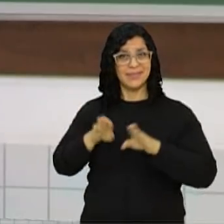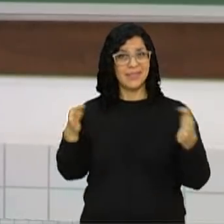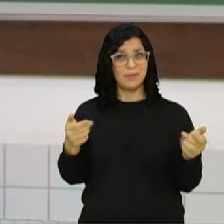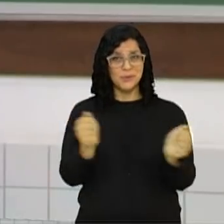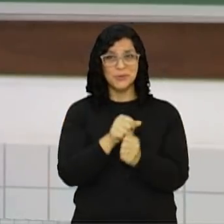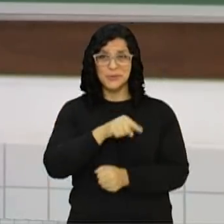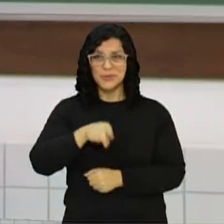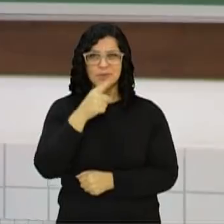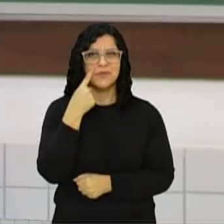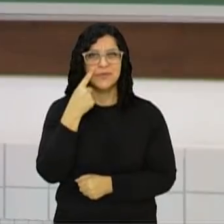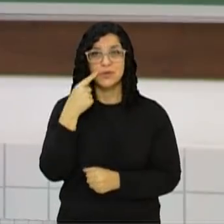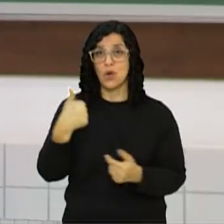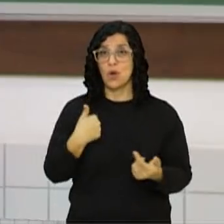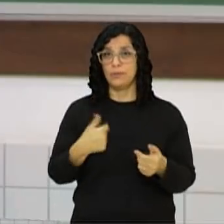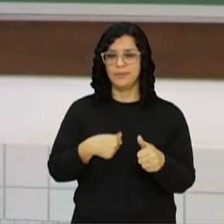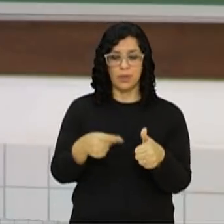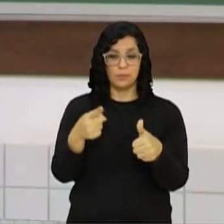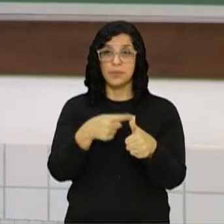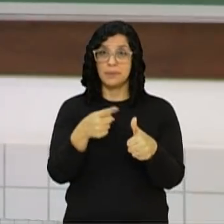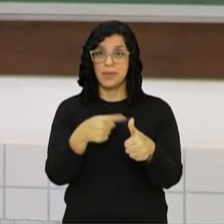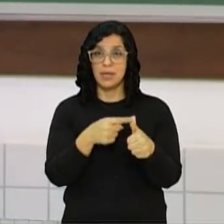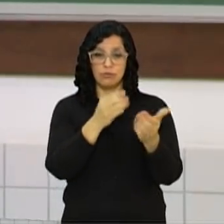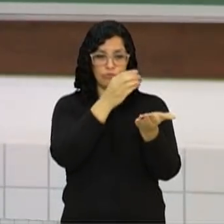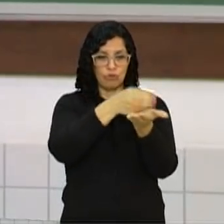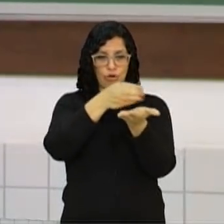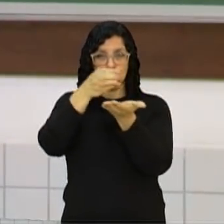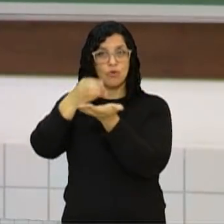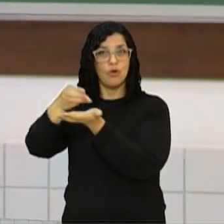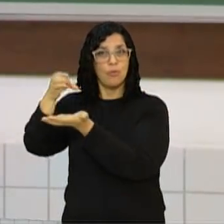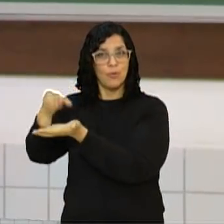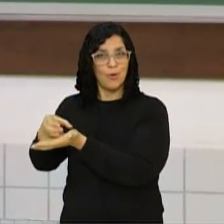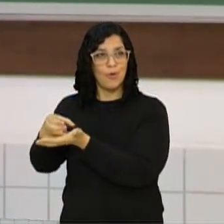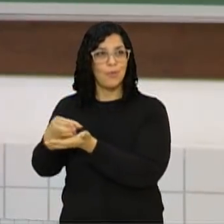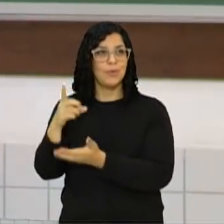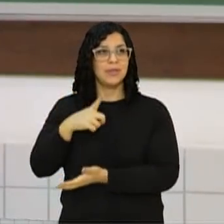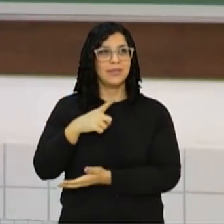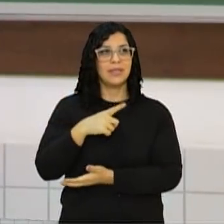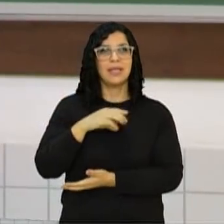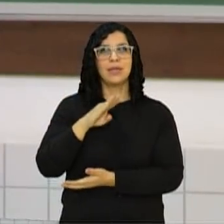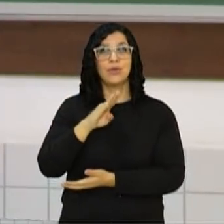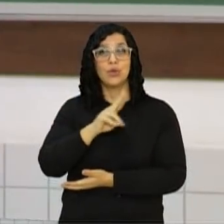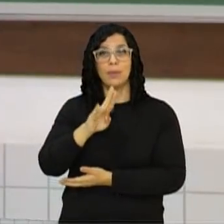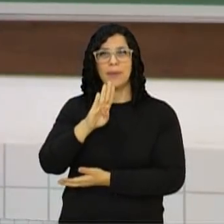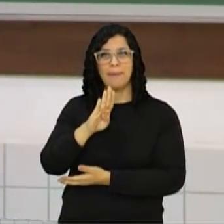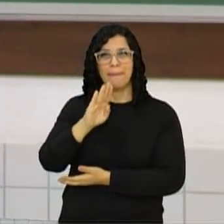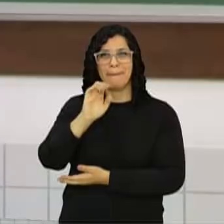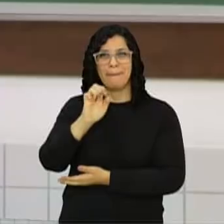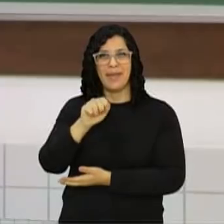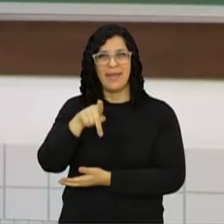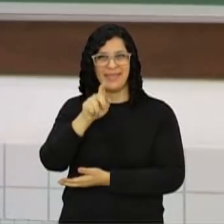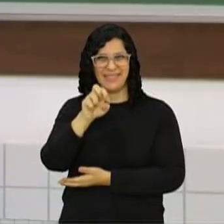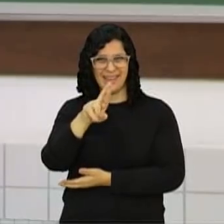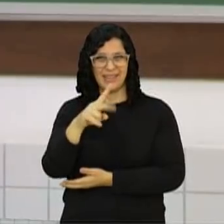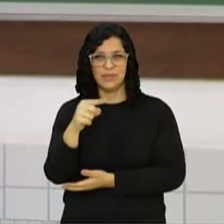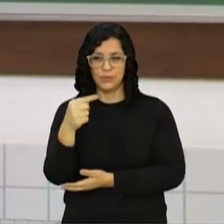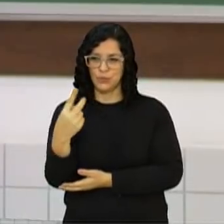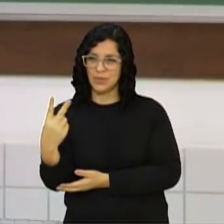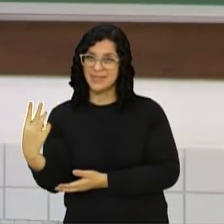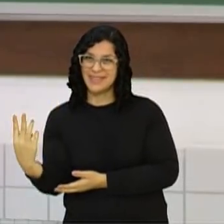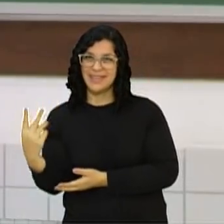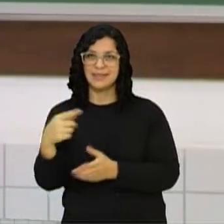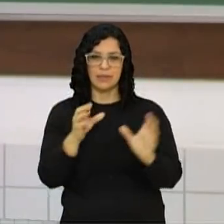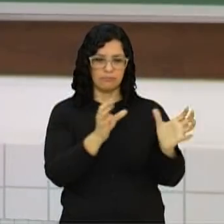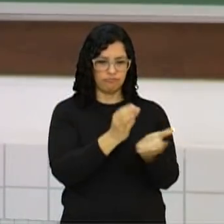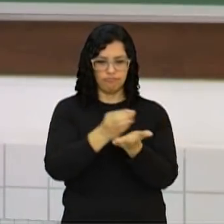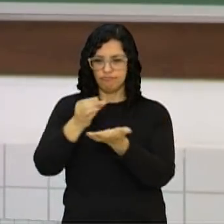com vocês. Então, nos meus 3 copos de laboratório, que eu chamo de becker, no becker 1, no becker 2 e no